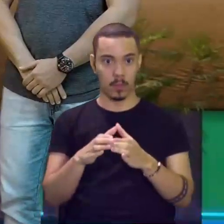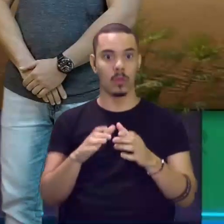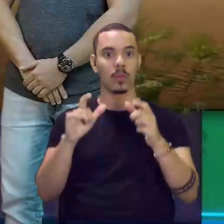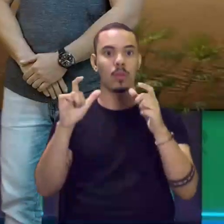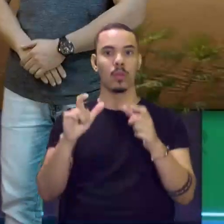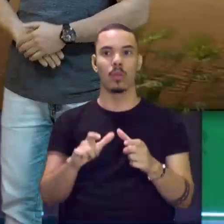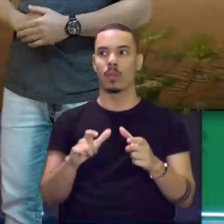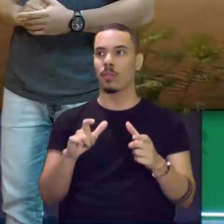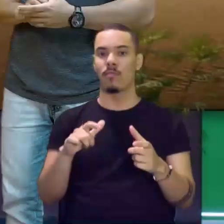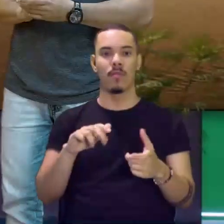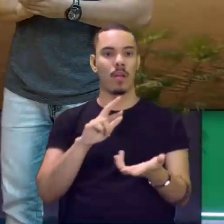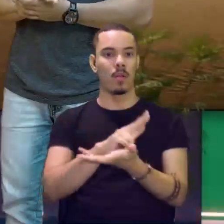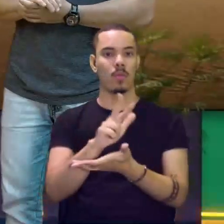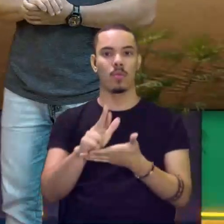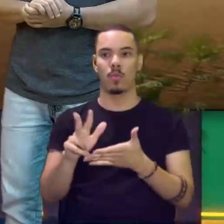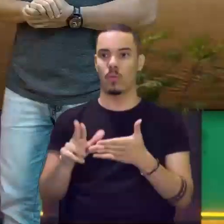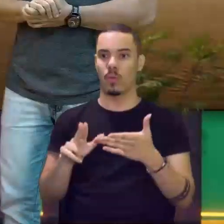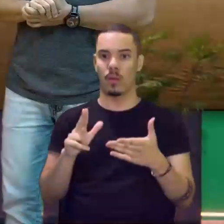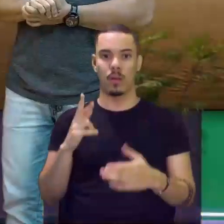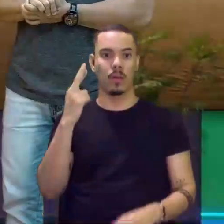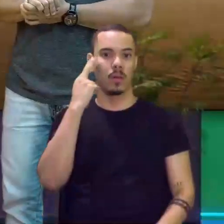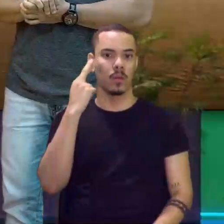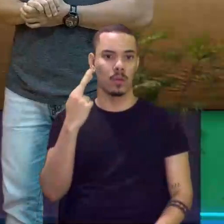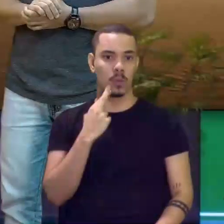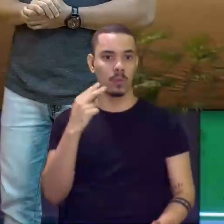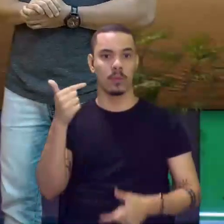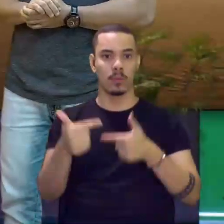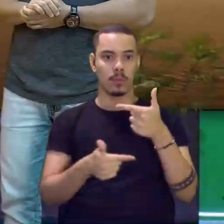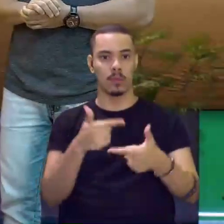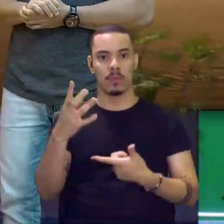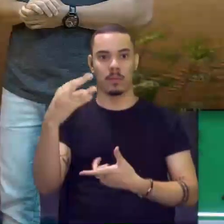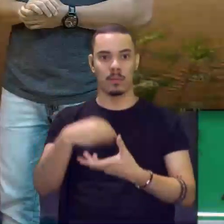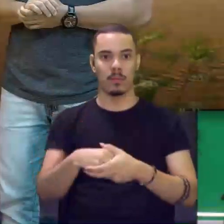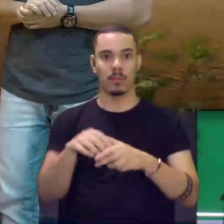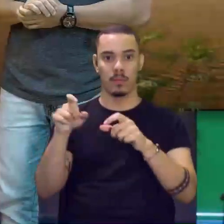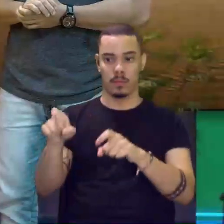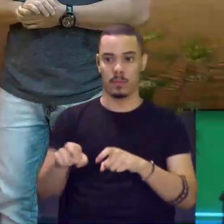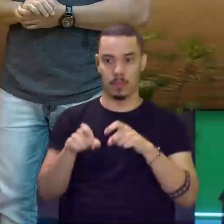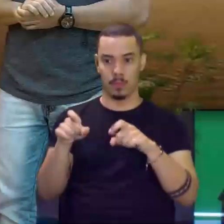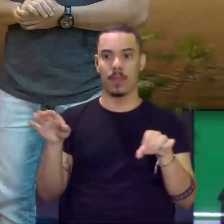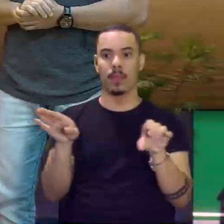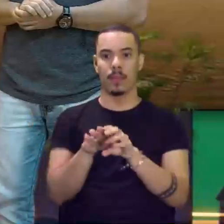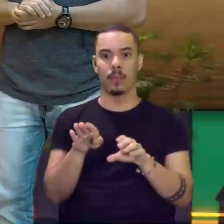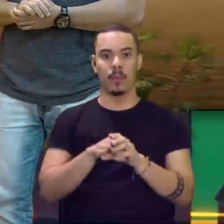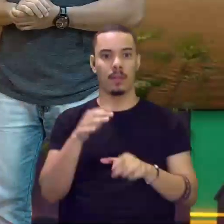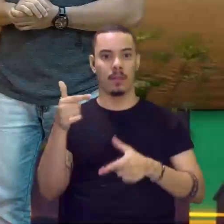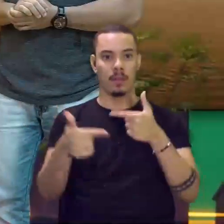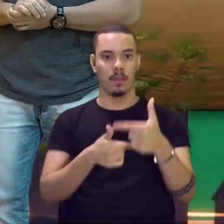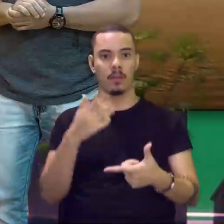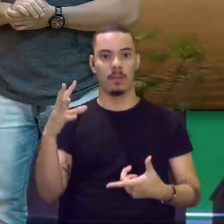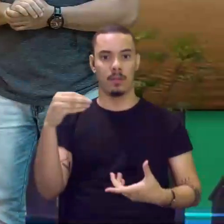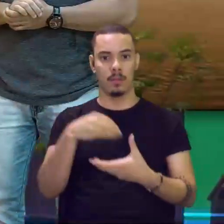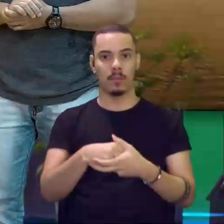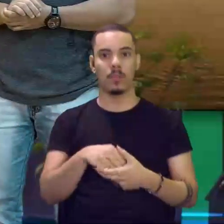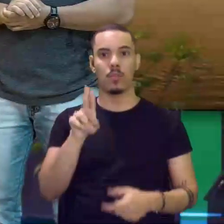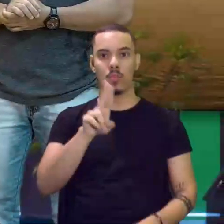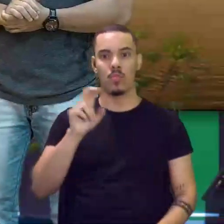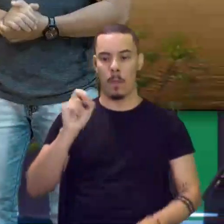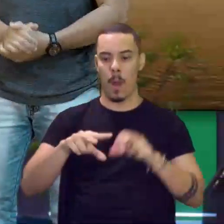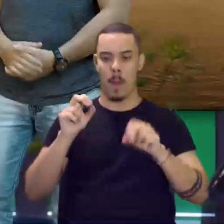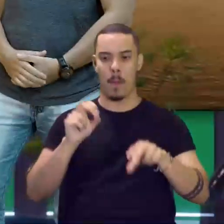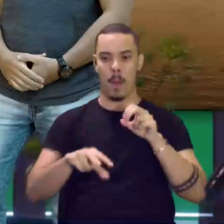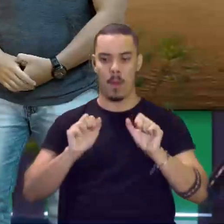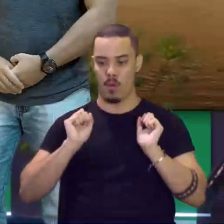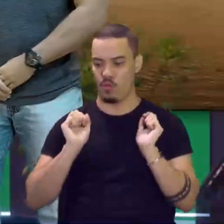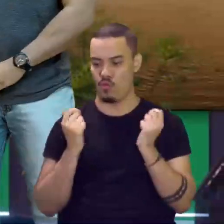Rondônia, ele trabalha diretamente no campo e tem muitos deles que trabalham com os fertilizantes. E eles veem aquelas